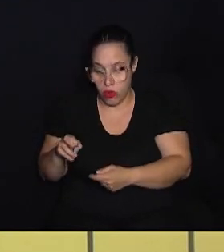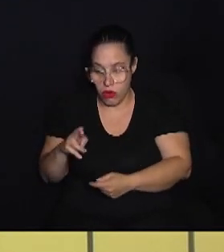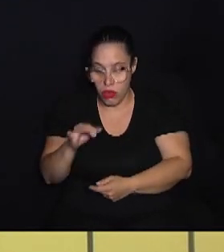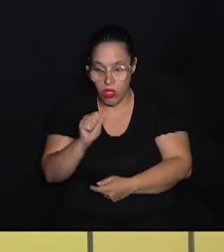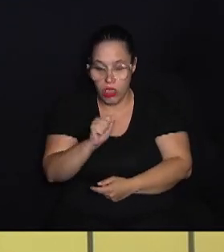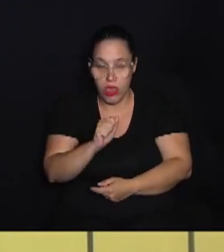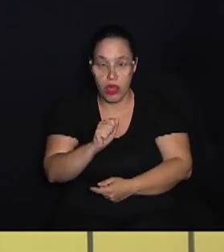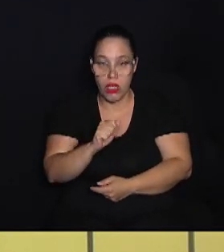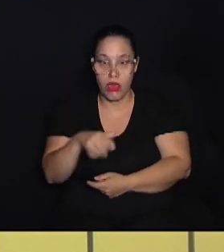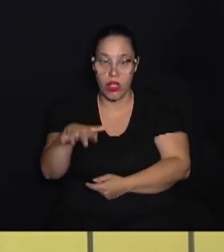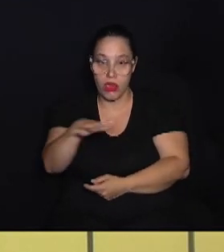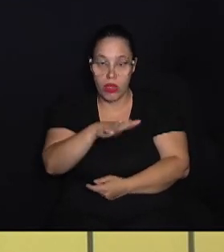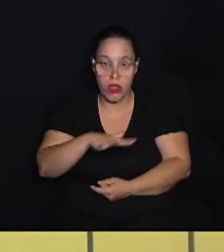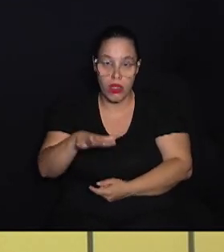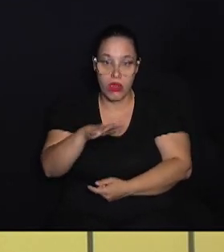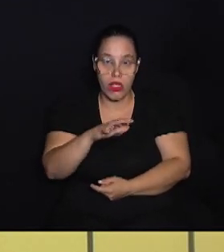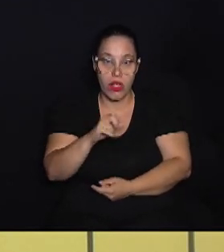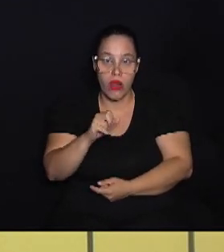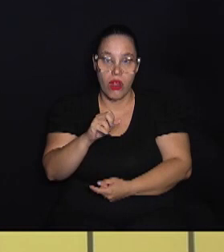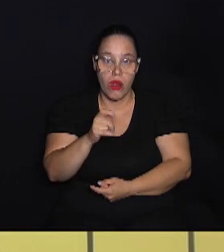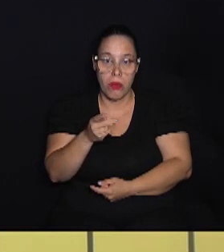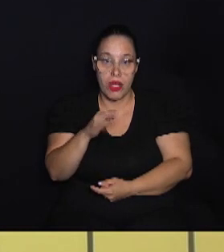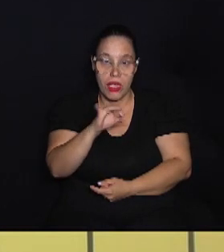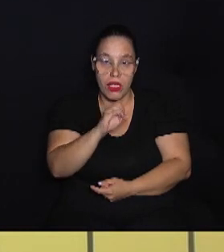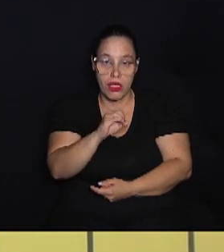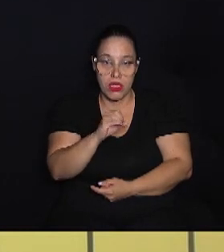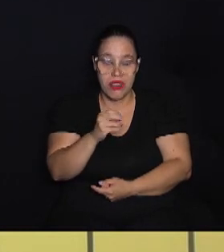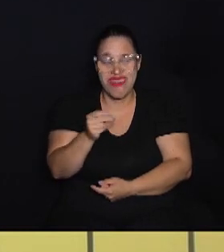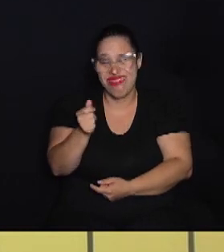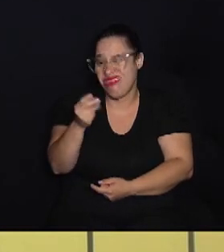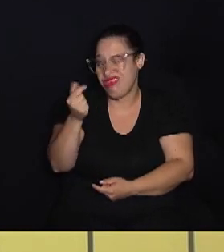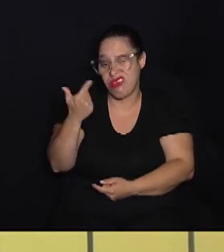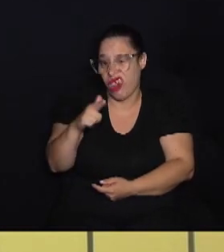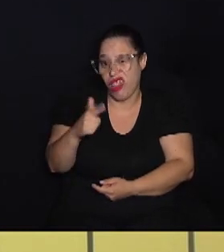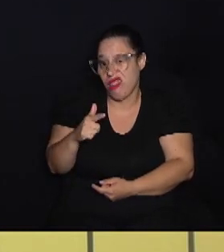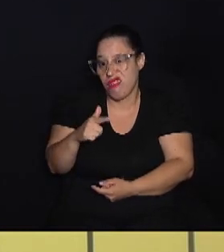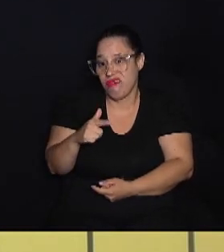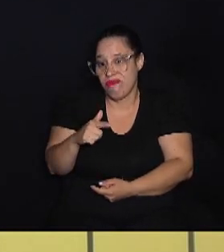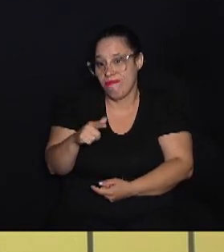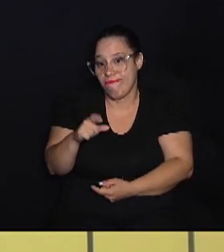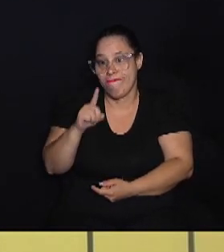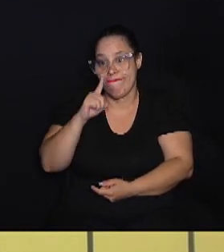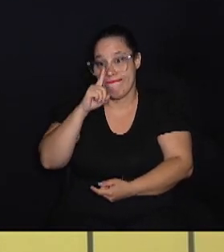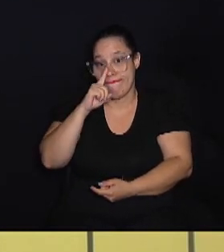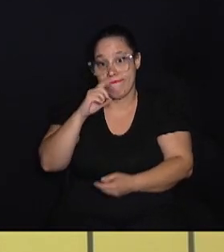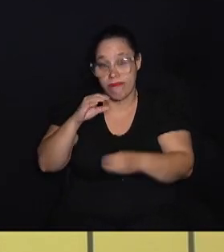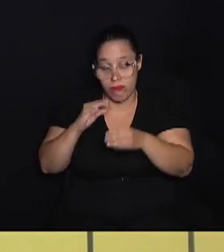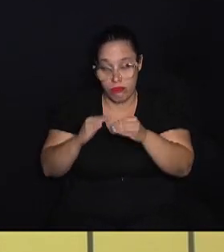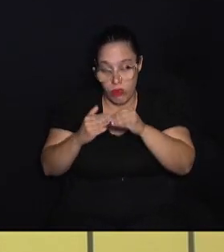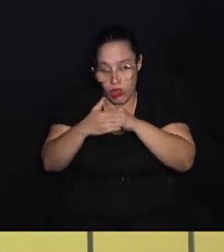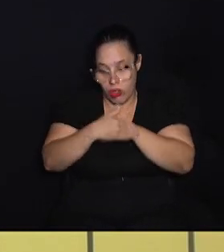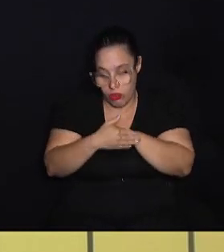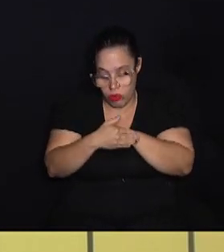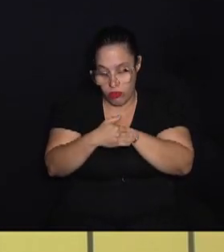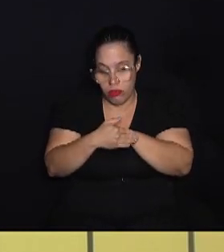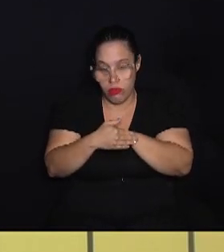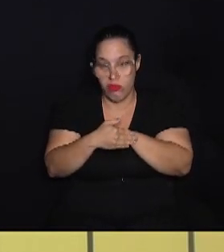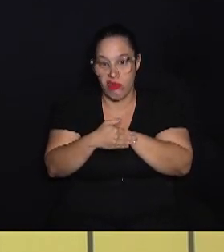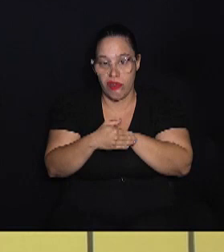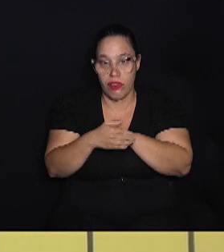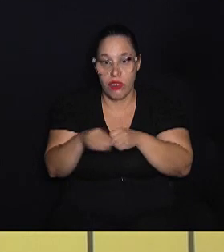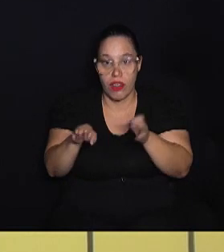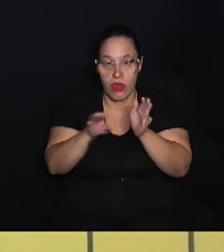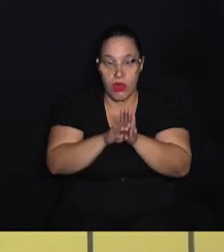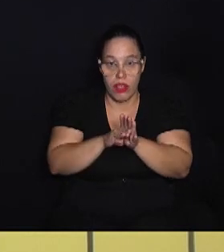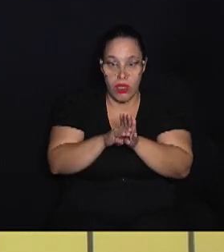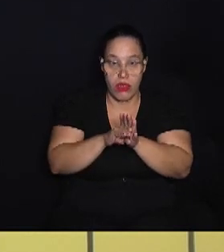vezes era algum local ali que tinha uma habitação e há muitos anos não tem, é um risco ali que está escondido muitas vezes, a pessoa vai tentar entrar na área de